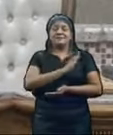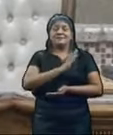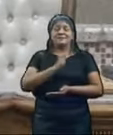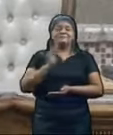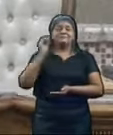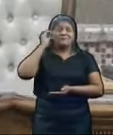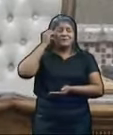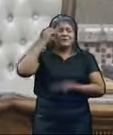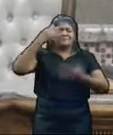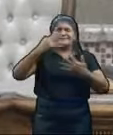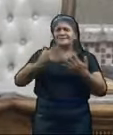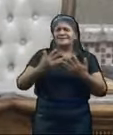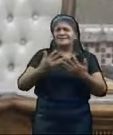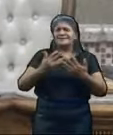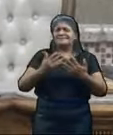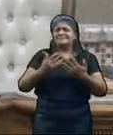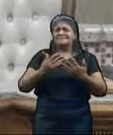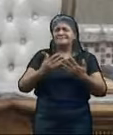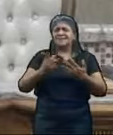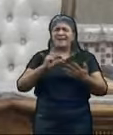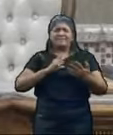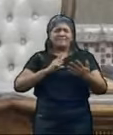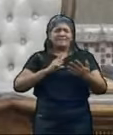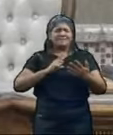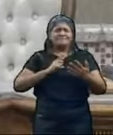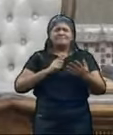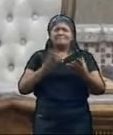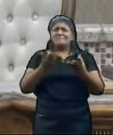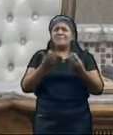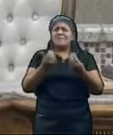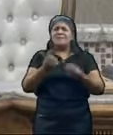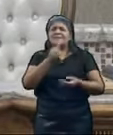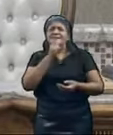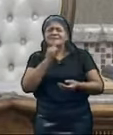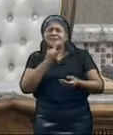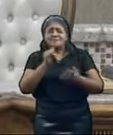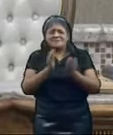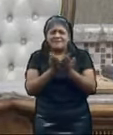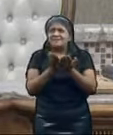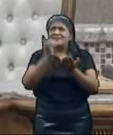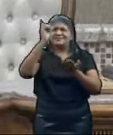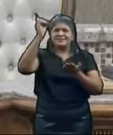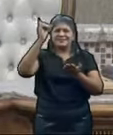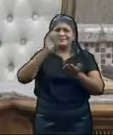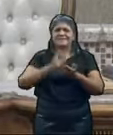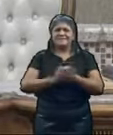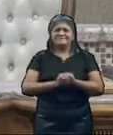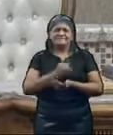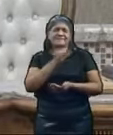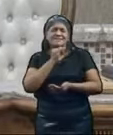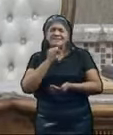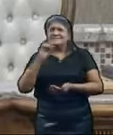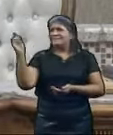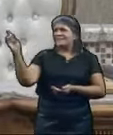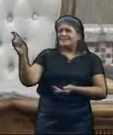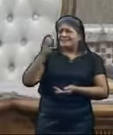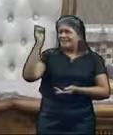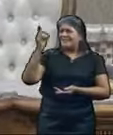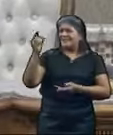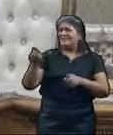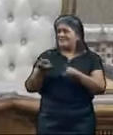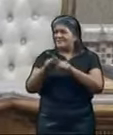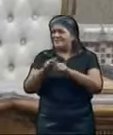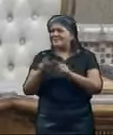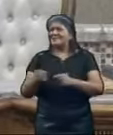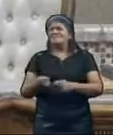e ele se julga Rico ao ponto de dispensar né é de que não complexo de superioridade